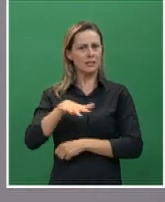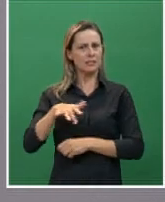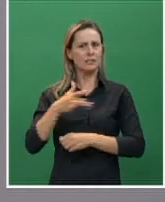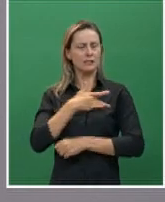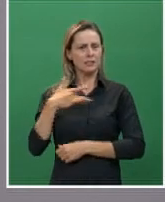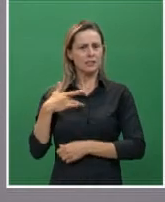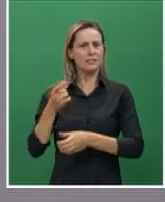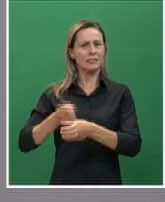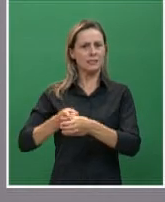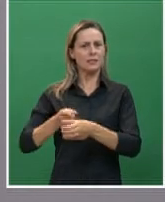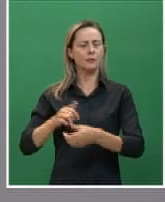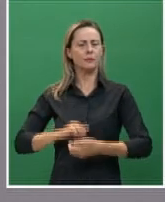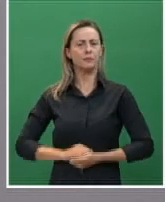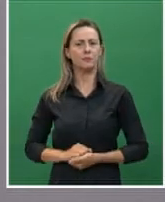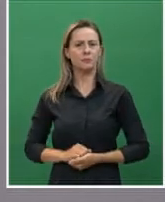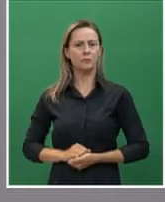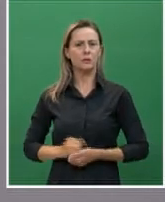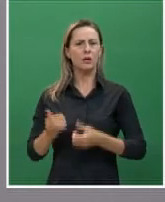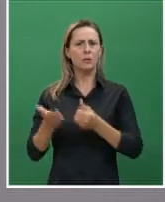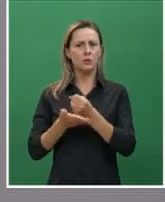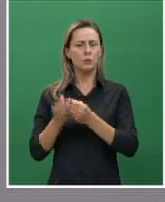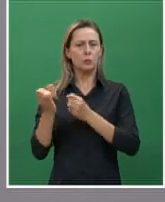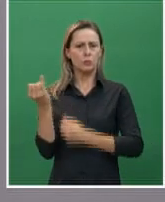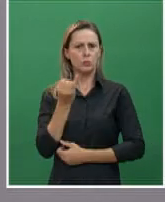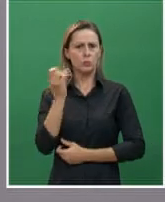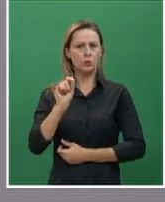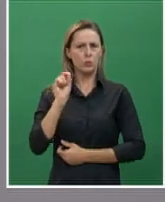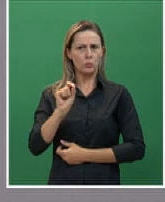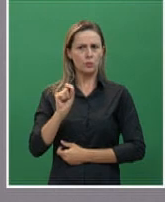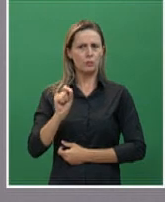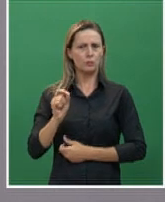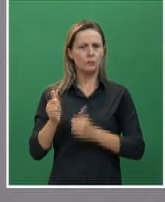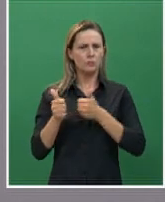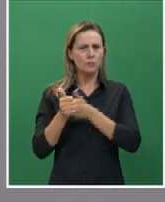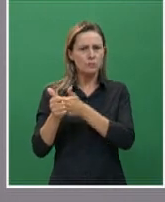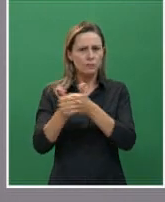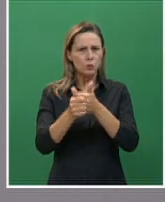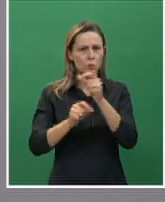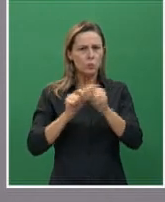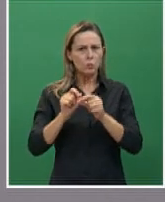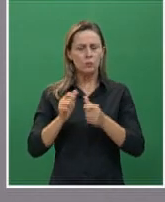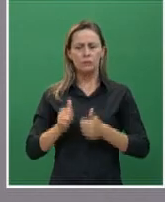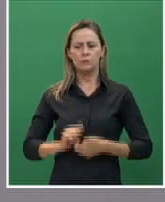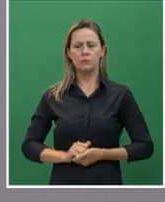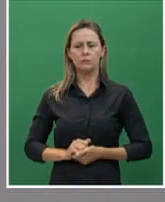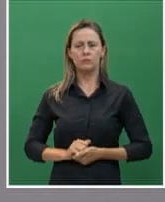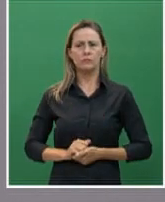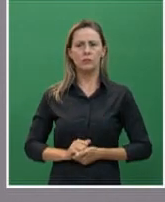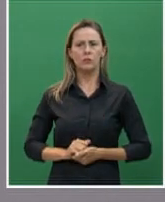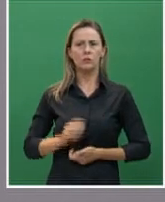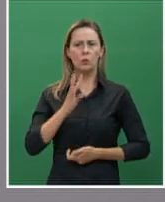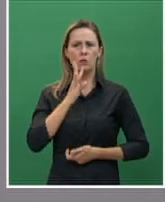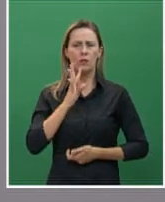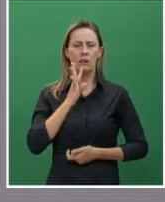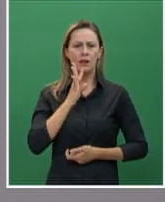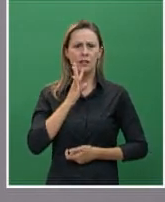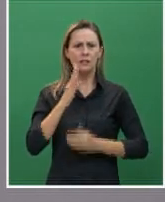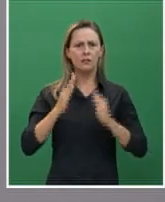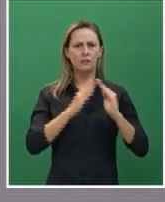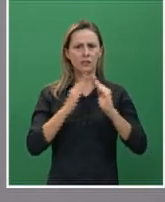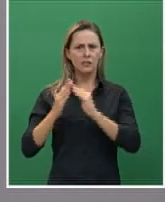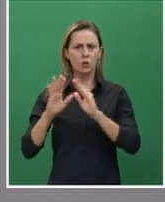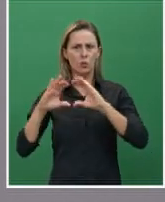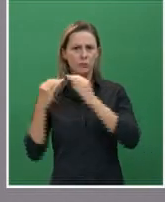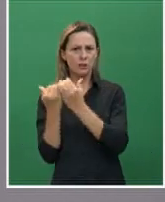é fundamental área de lazer que a gente se encontra que a gente reconhece se reconhece como comunidade Você conhece os seus os seus